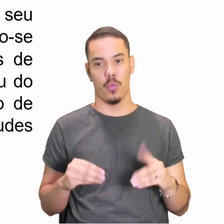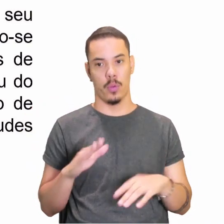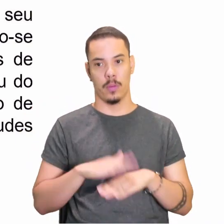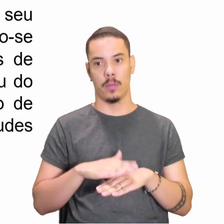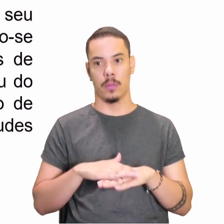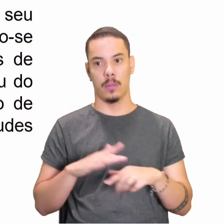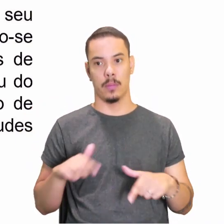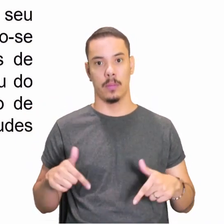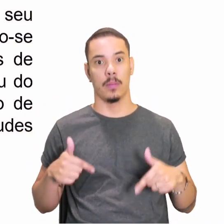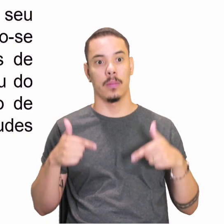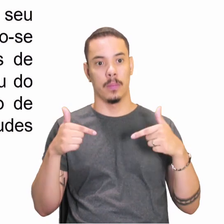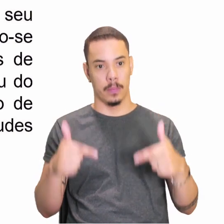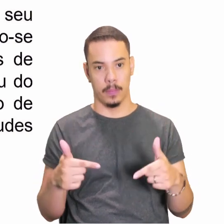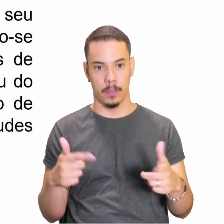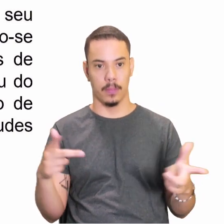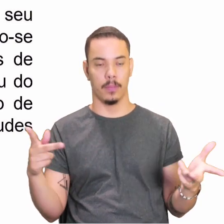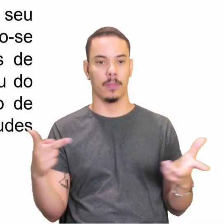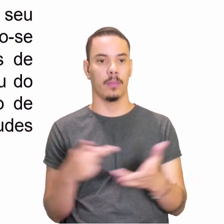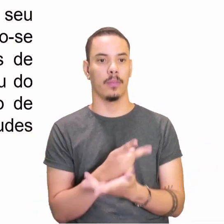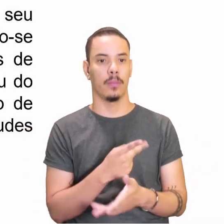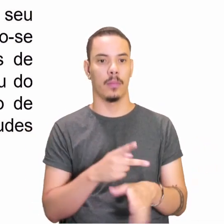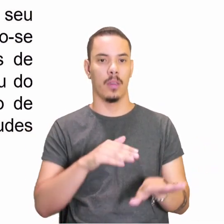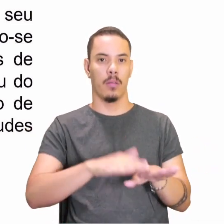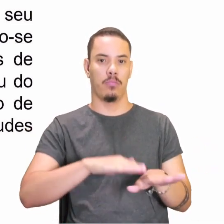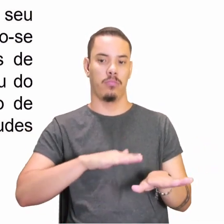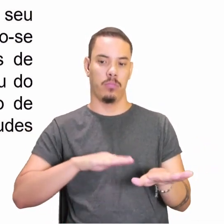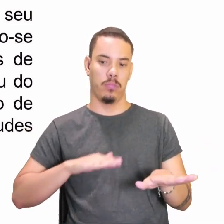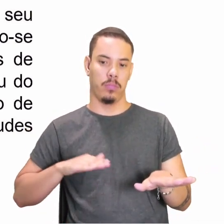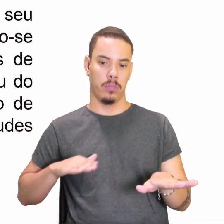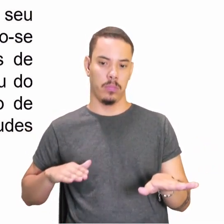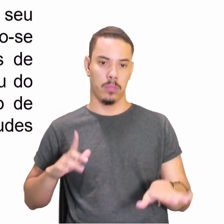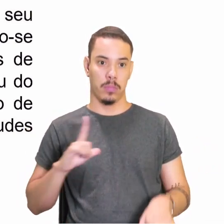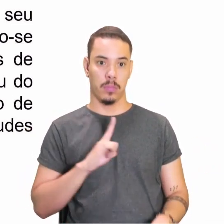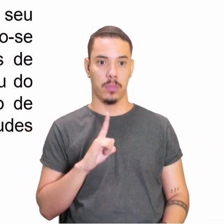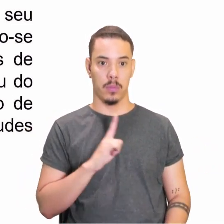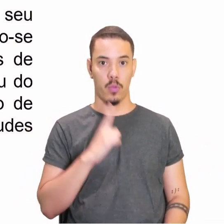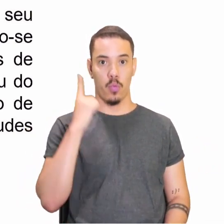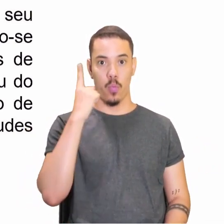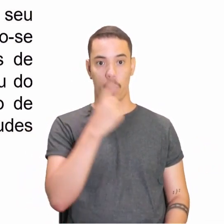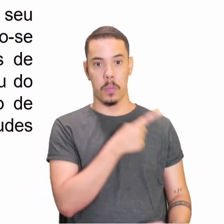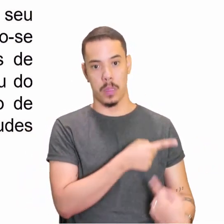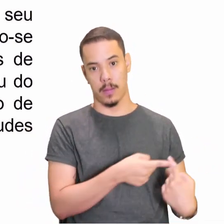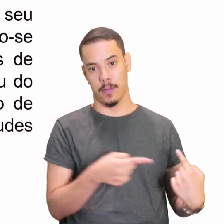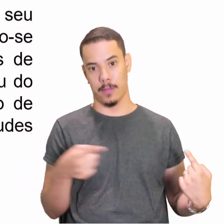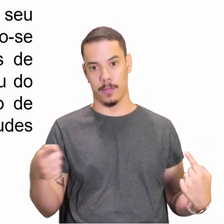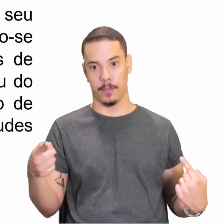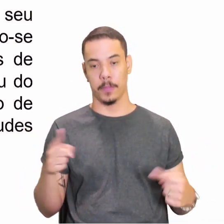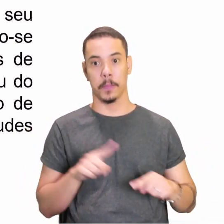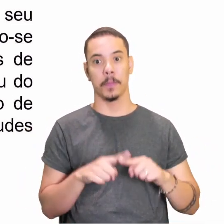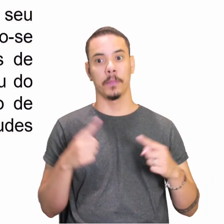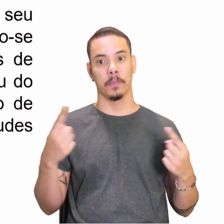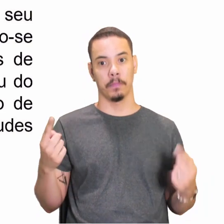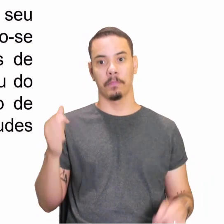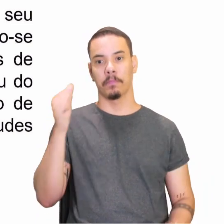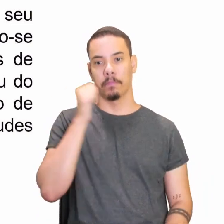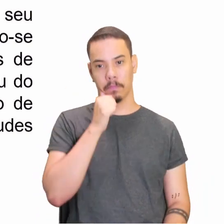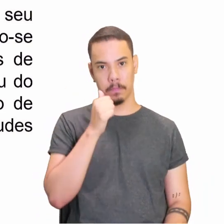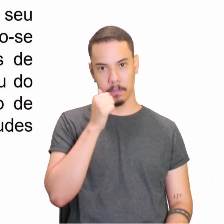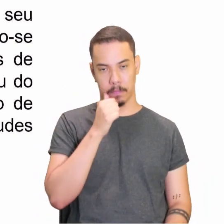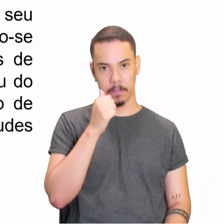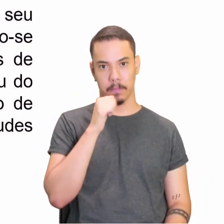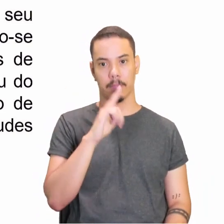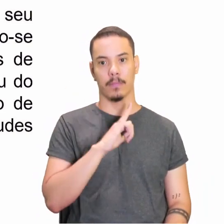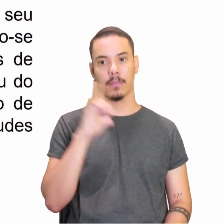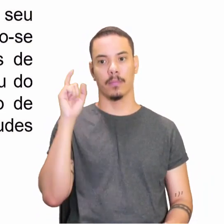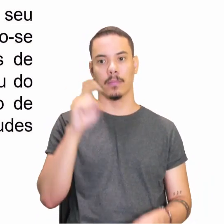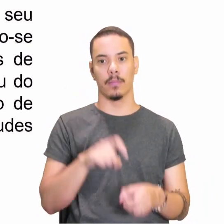de ação. Houve um engarrafamento monstro, que durou uma semana, embora Gertrudes houvesse